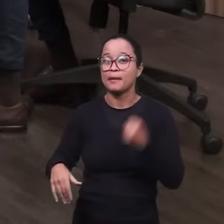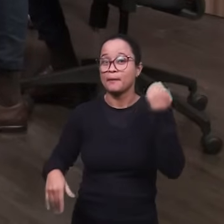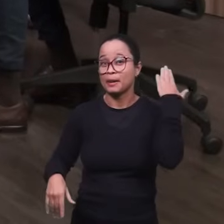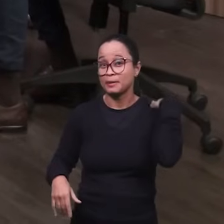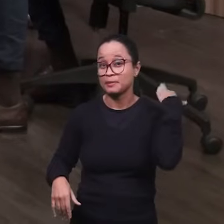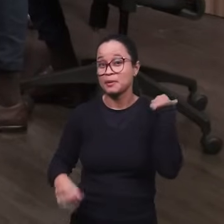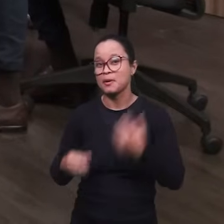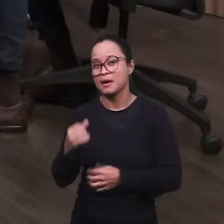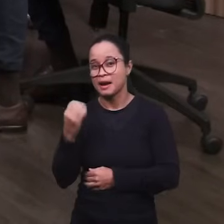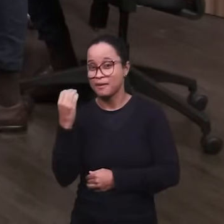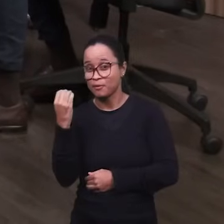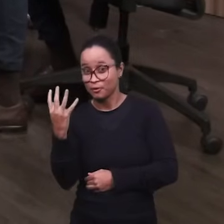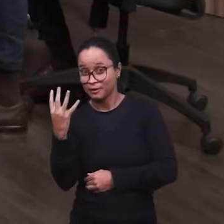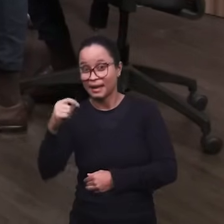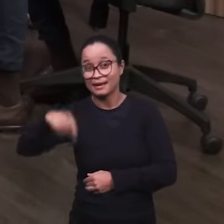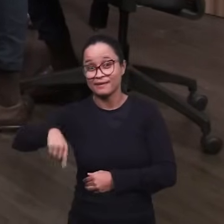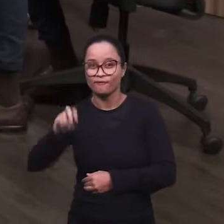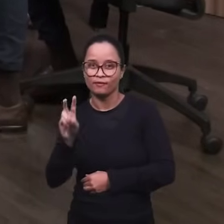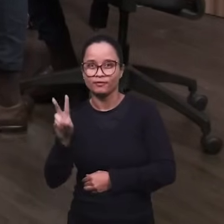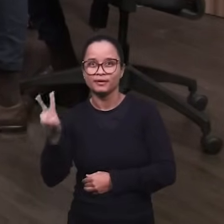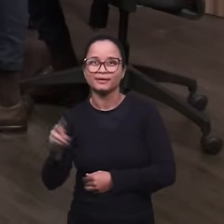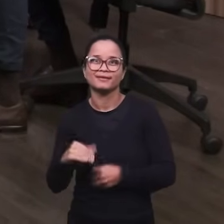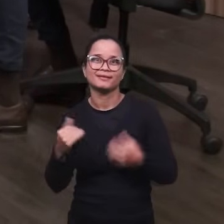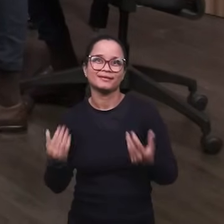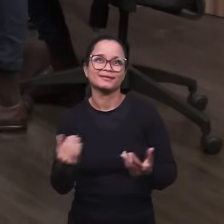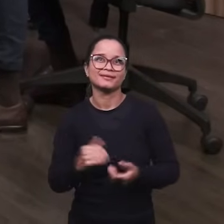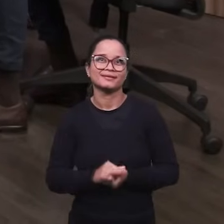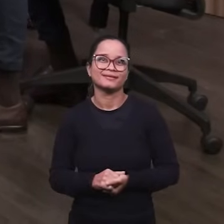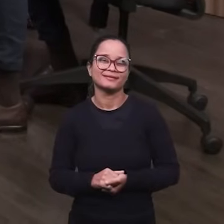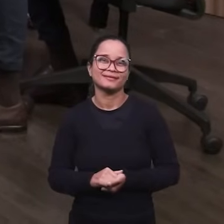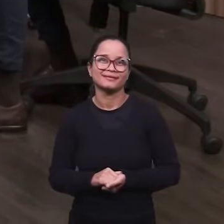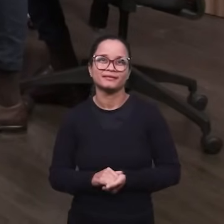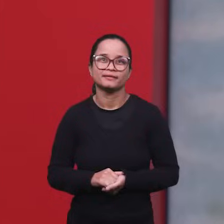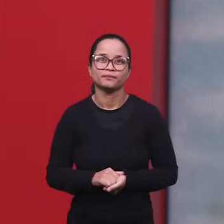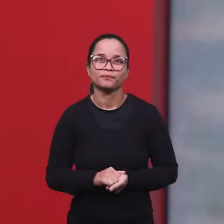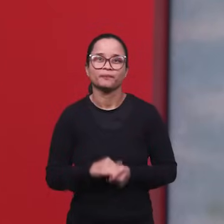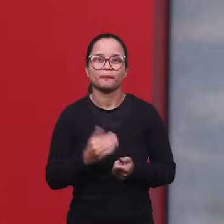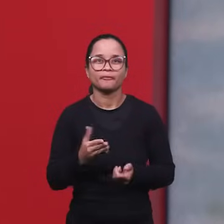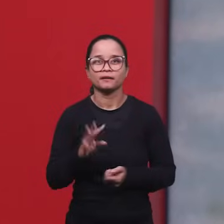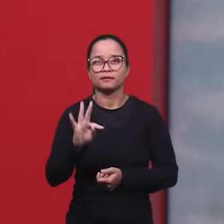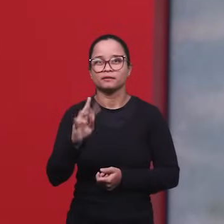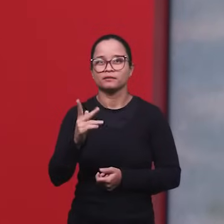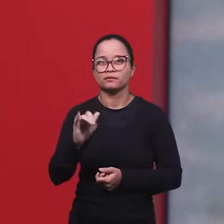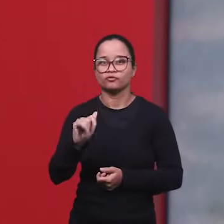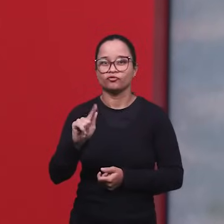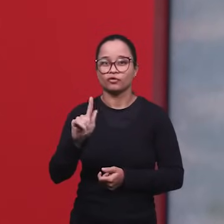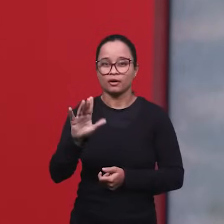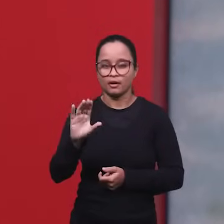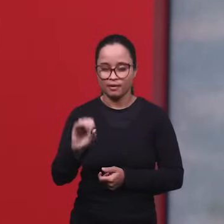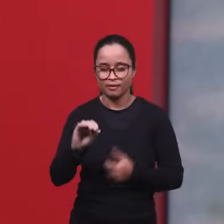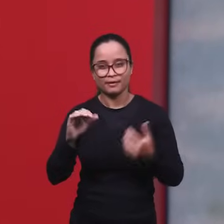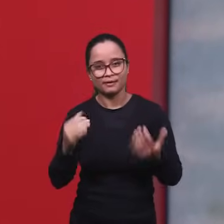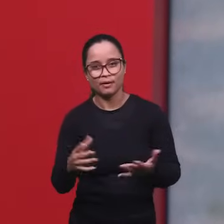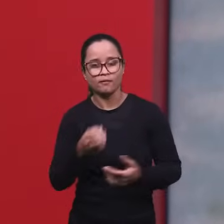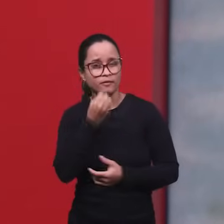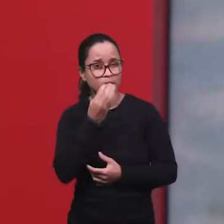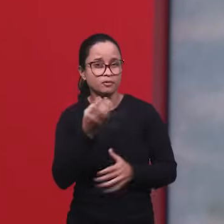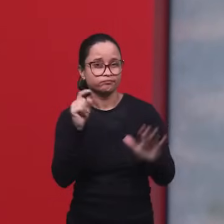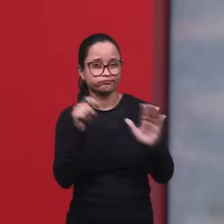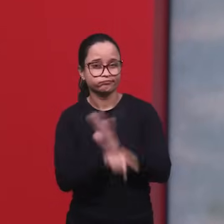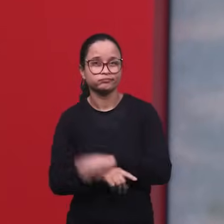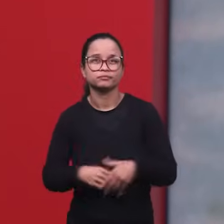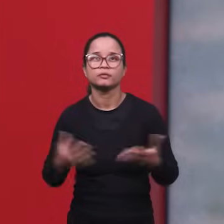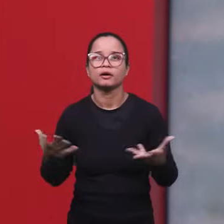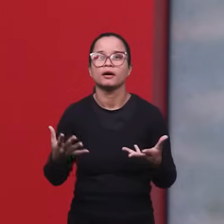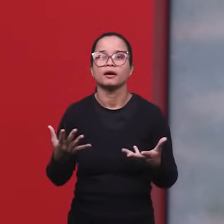4 aqui na Praia da Costa, em Vila Velha. Mas vamos lá, pode seguir. Mas vamos lá. Então, Tiago, é boa essa pergunta